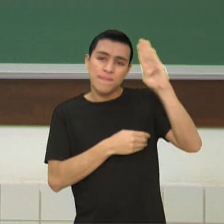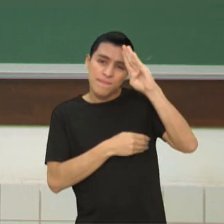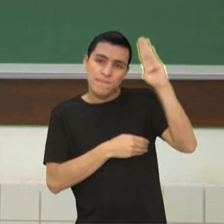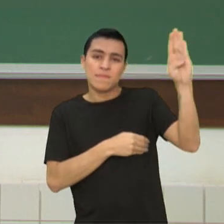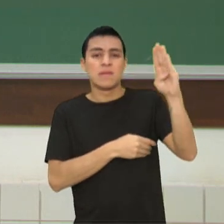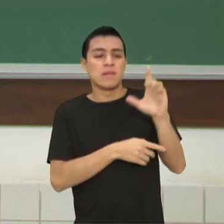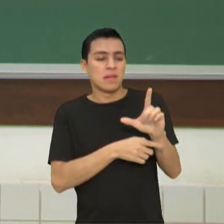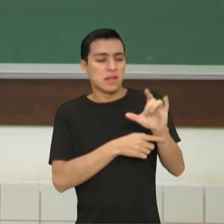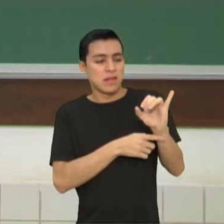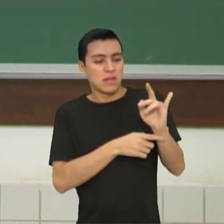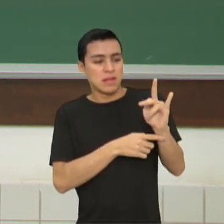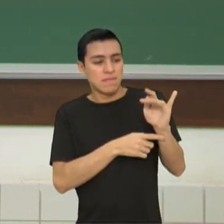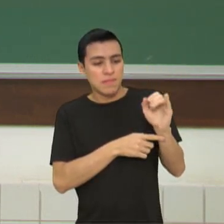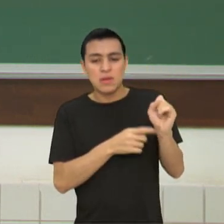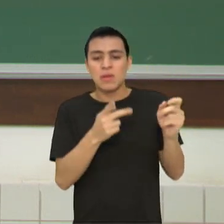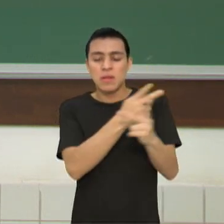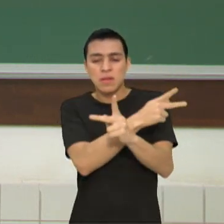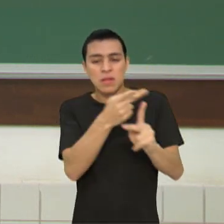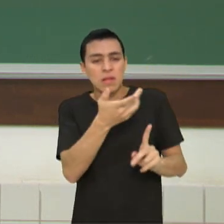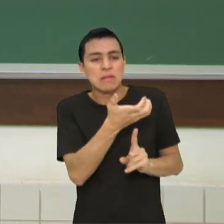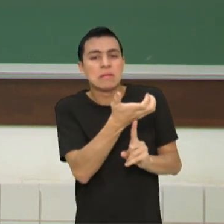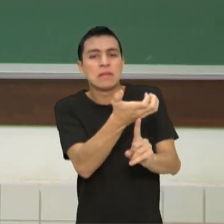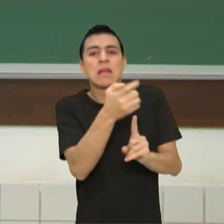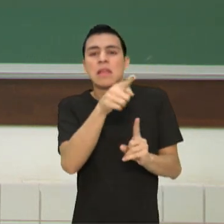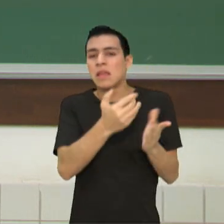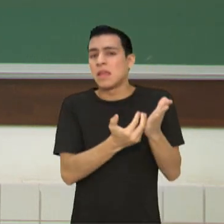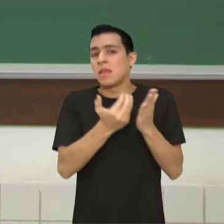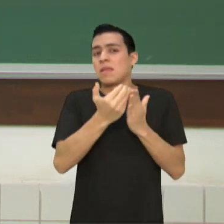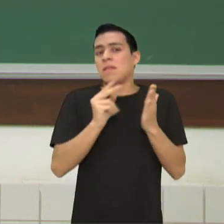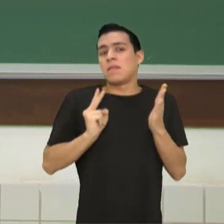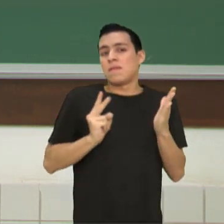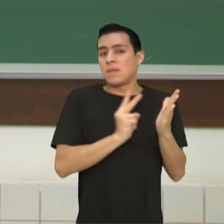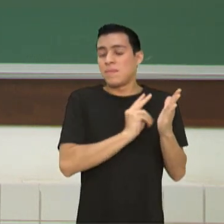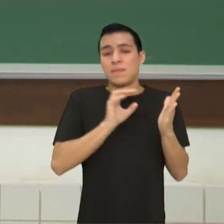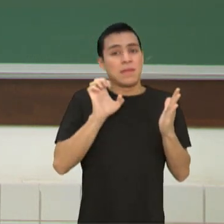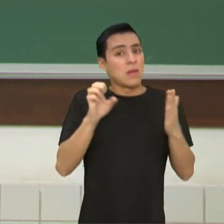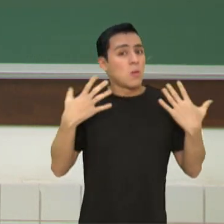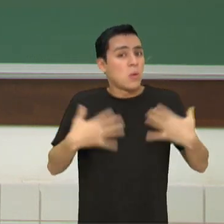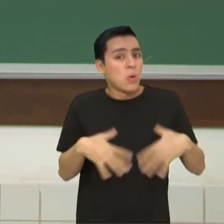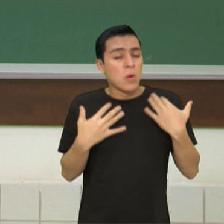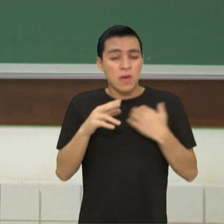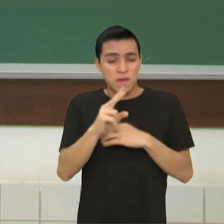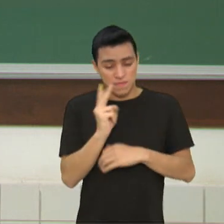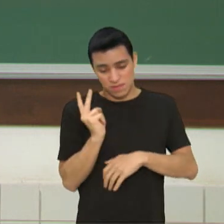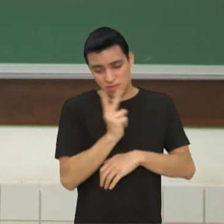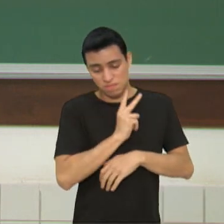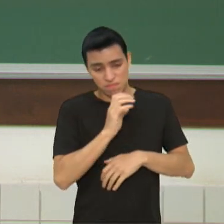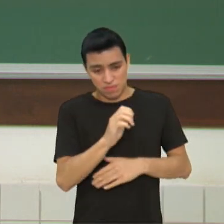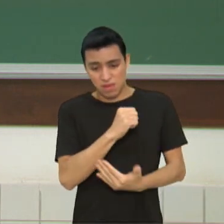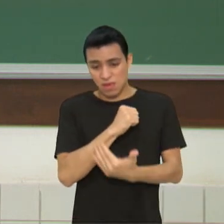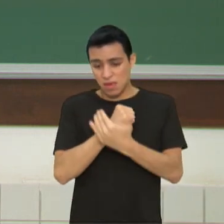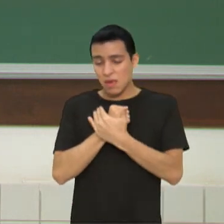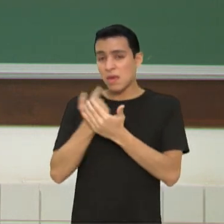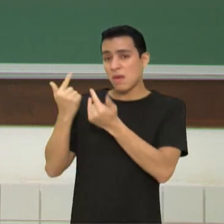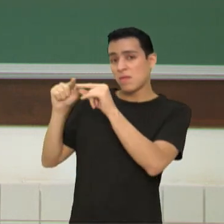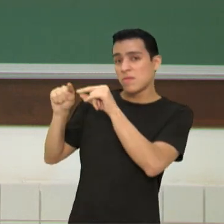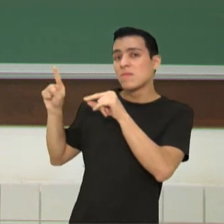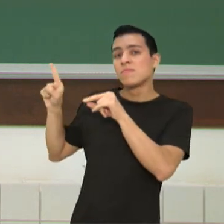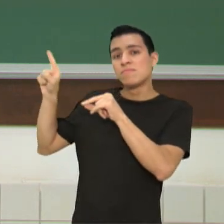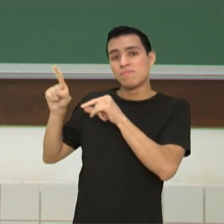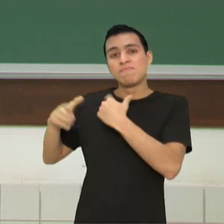Principalmente lipídios de origem vegetal, que são ricos em vitamina E, que ajudam no funcionamento de peroxissomos.